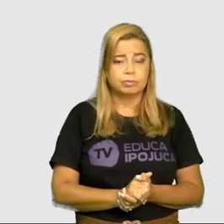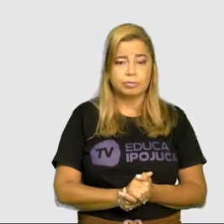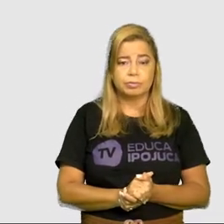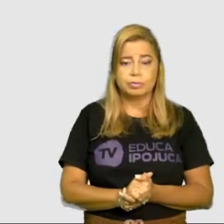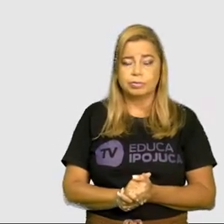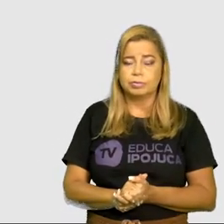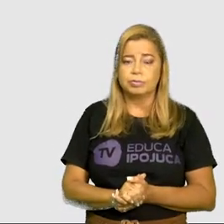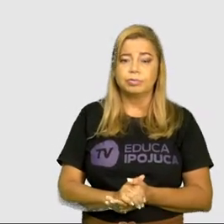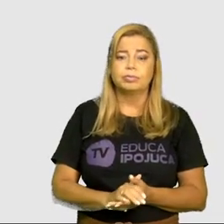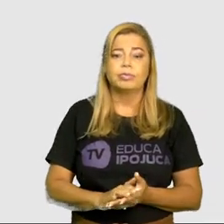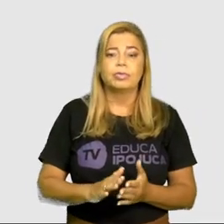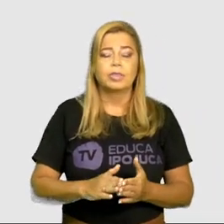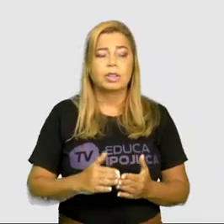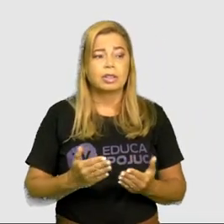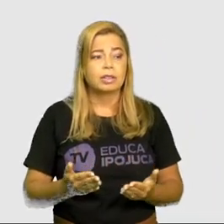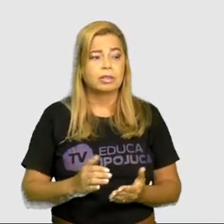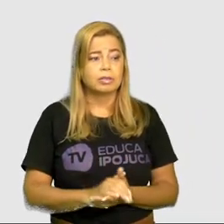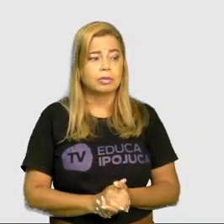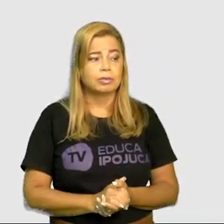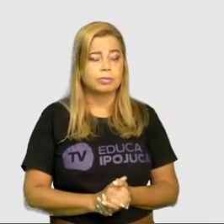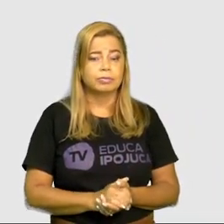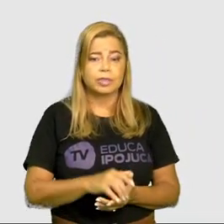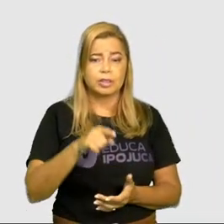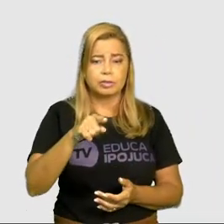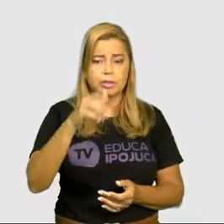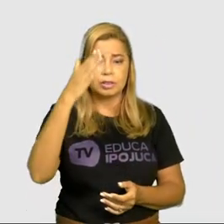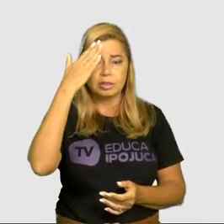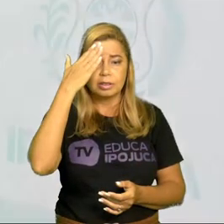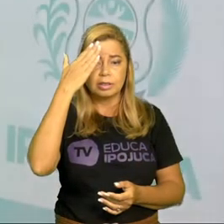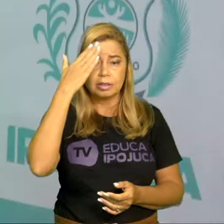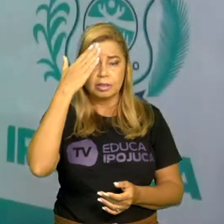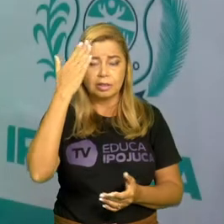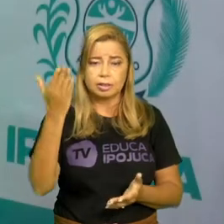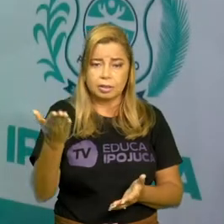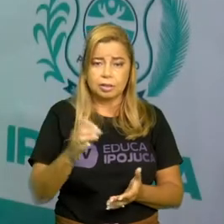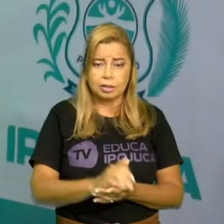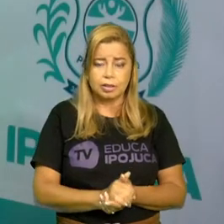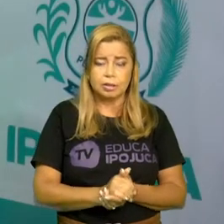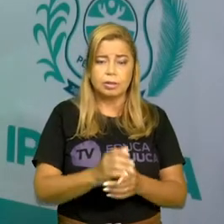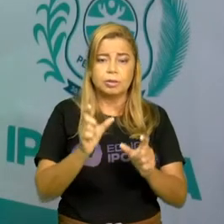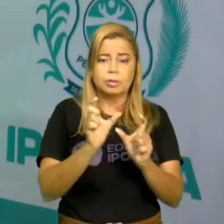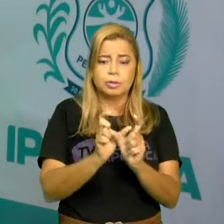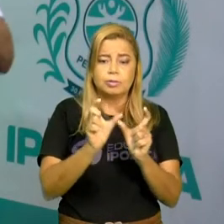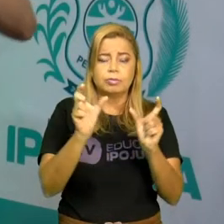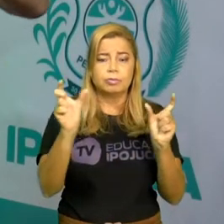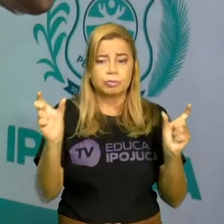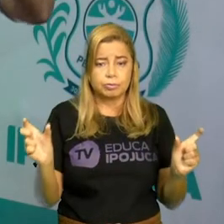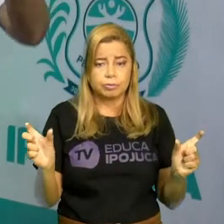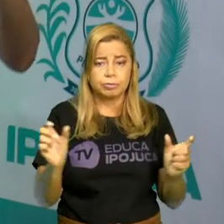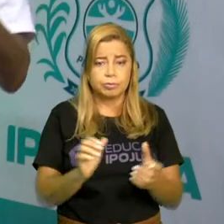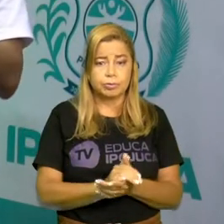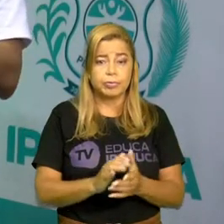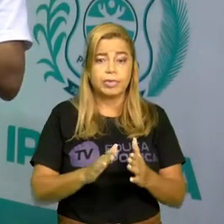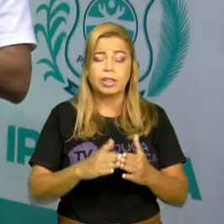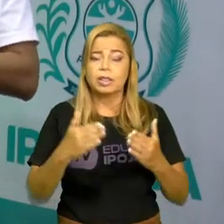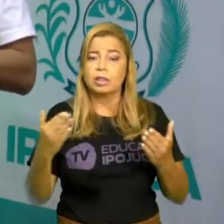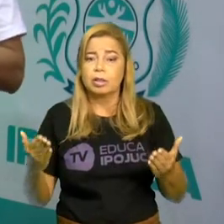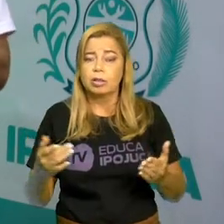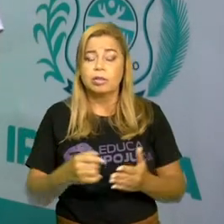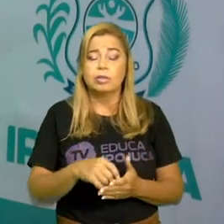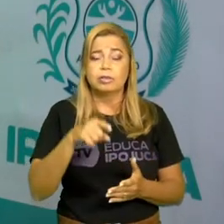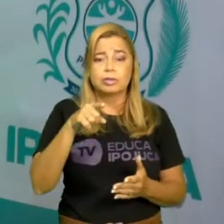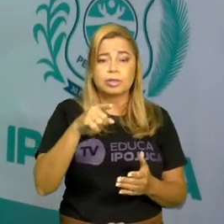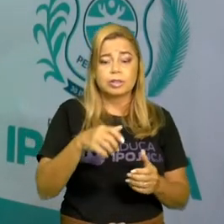62 se você compreendeu agora como é que a gente decompõe é assim você tem o número inteiro